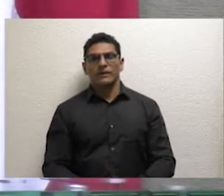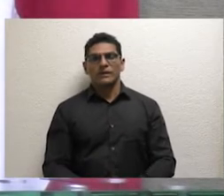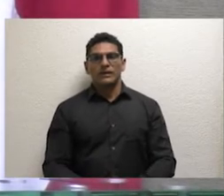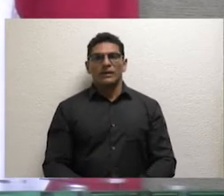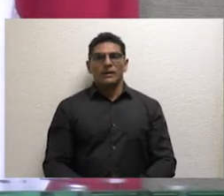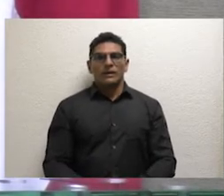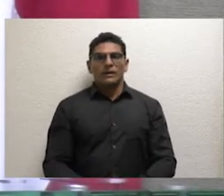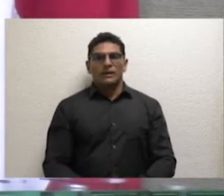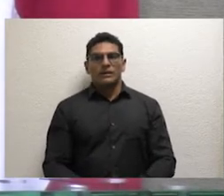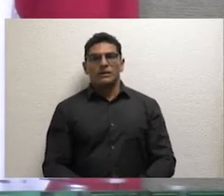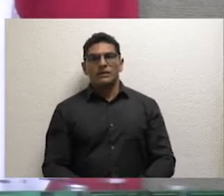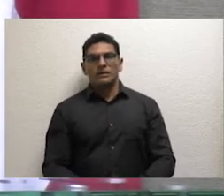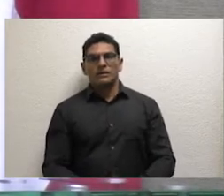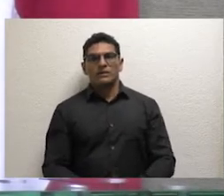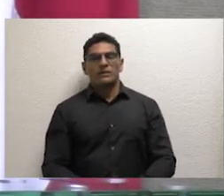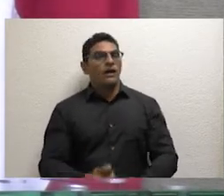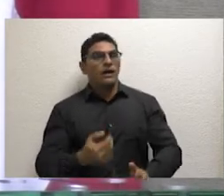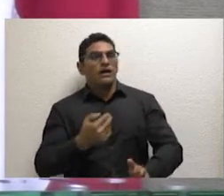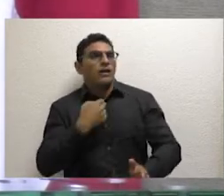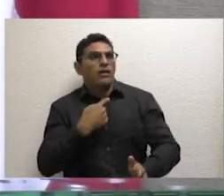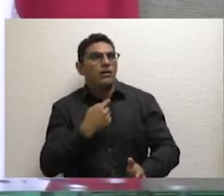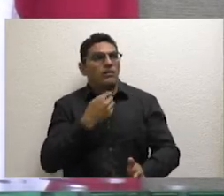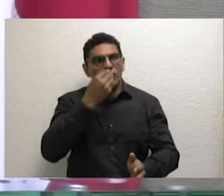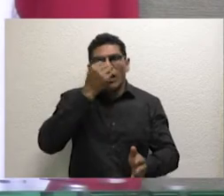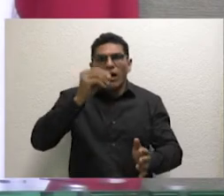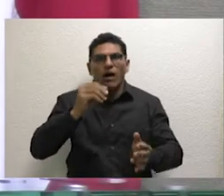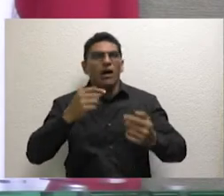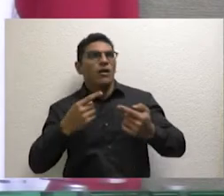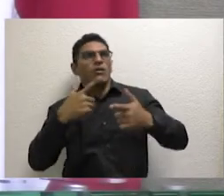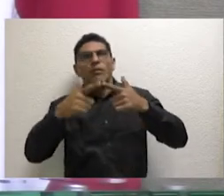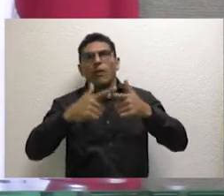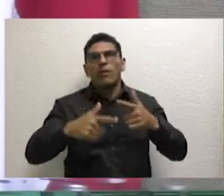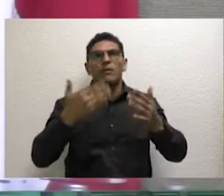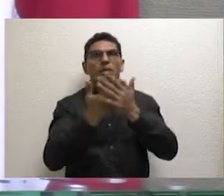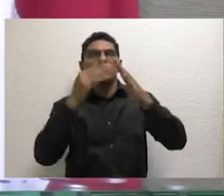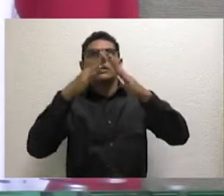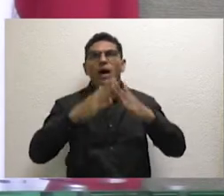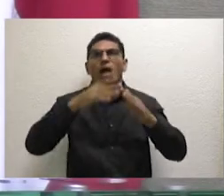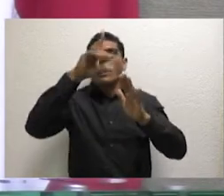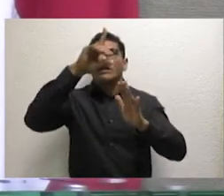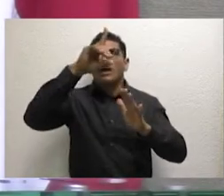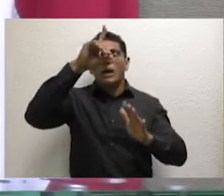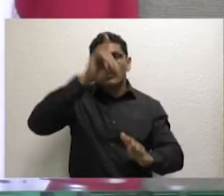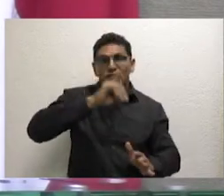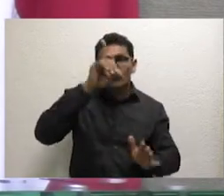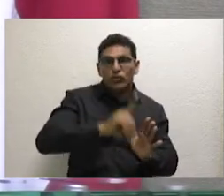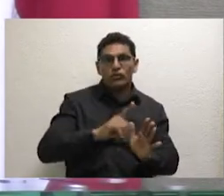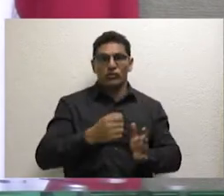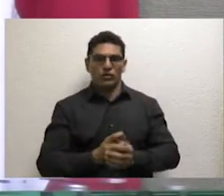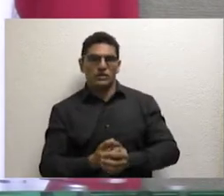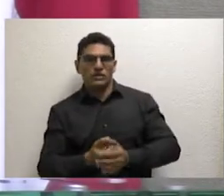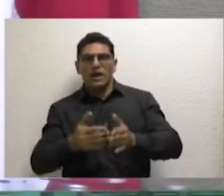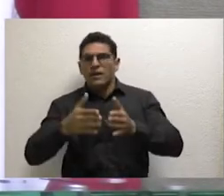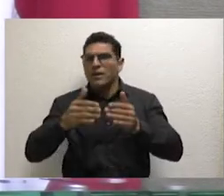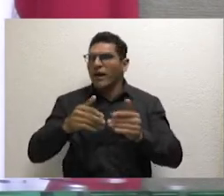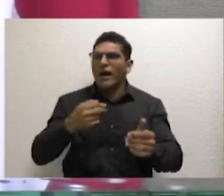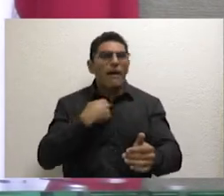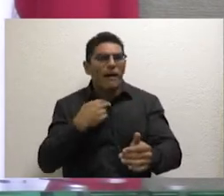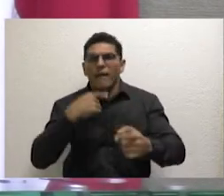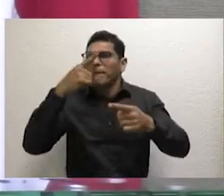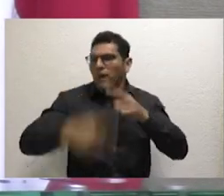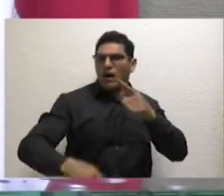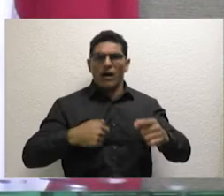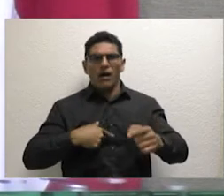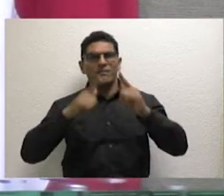os assédios estão acontecendo nas escolas tem diretores proibindo professores de sair para a sua